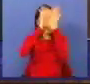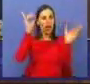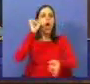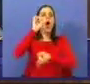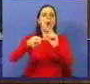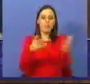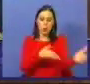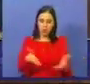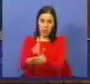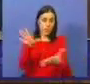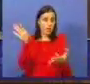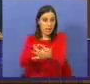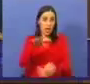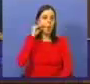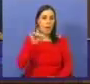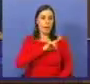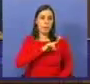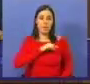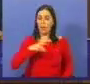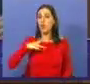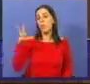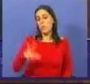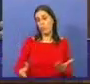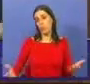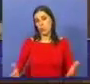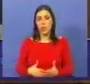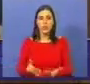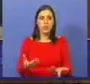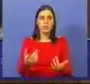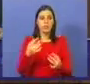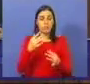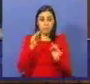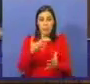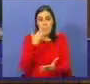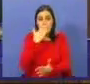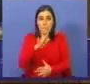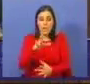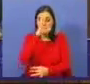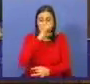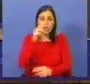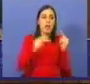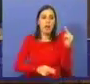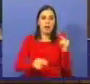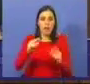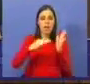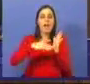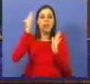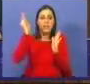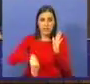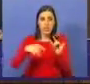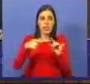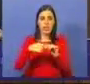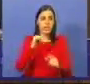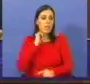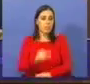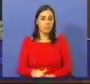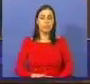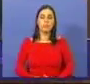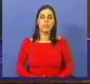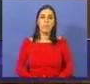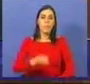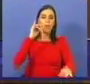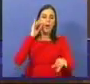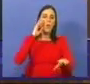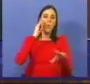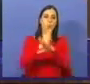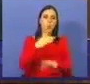a sua estratégia em relação ao Banco Privado Português, visto que, expectavelmente, o Ministro das Finanças assinará este aval. A